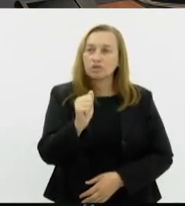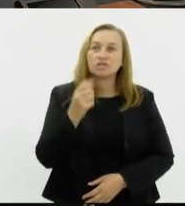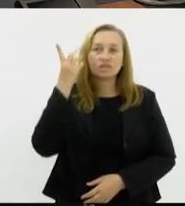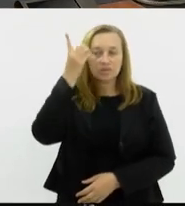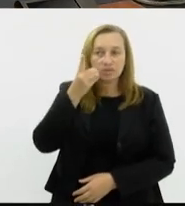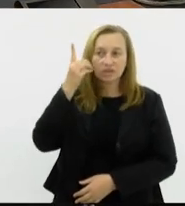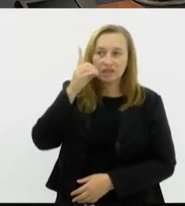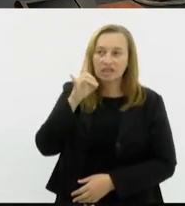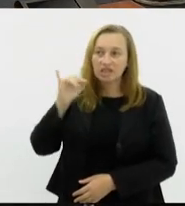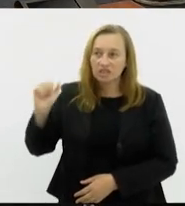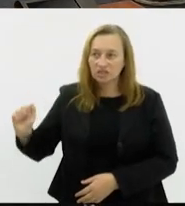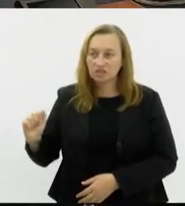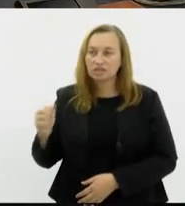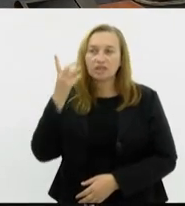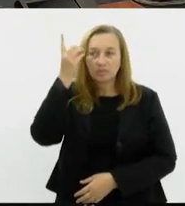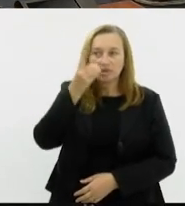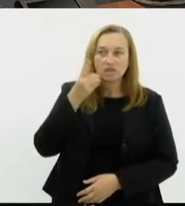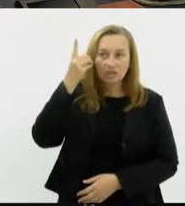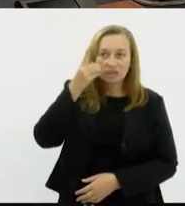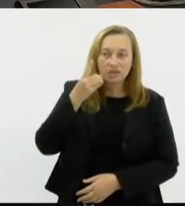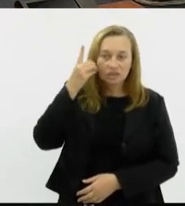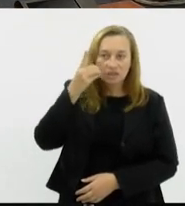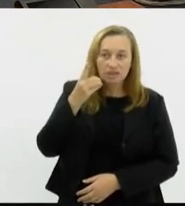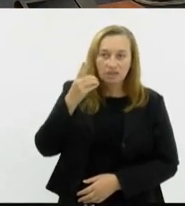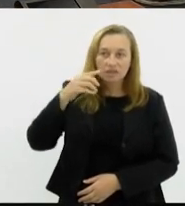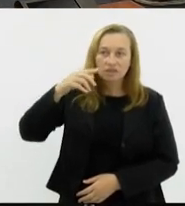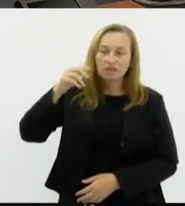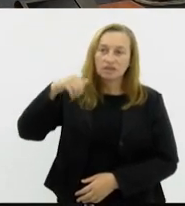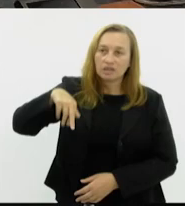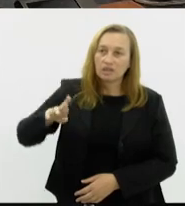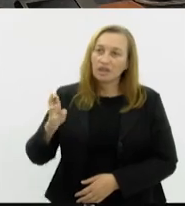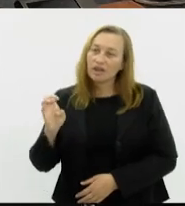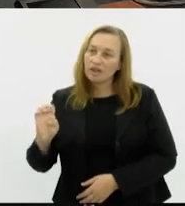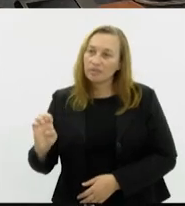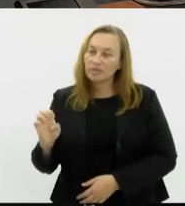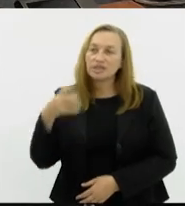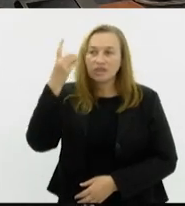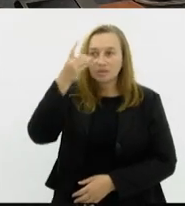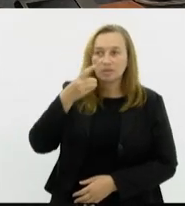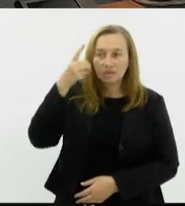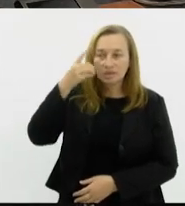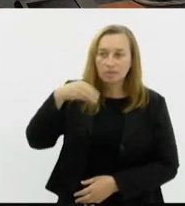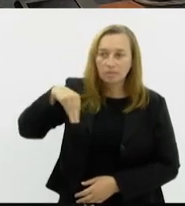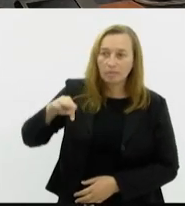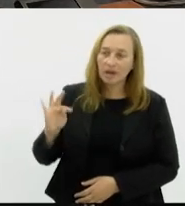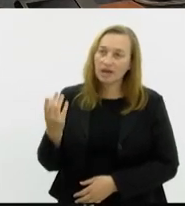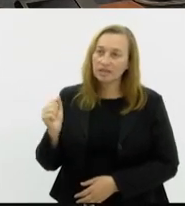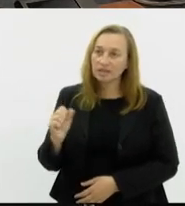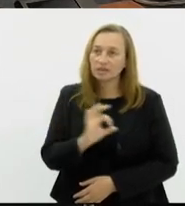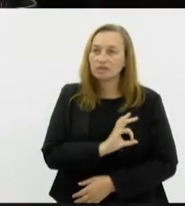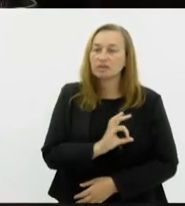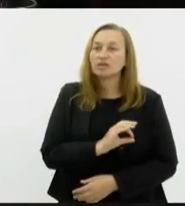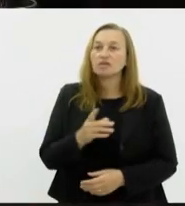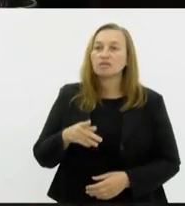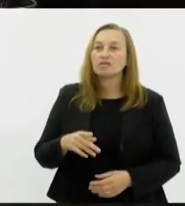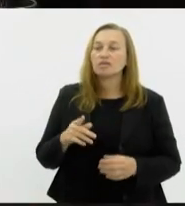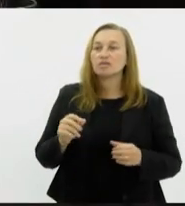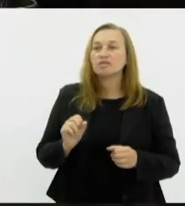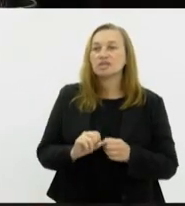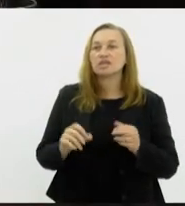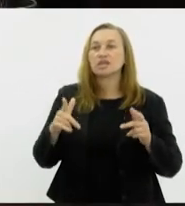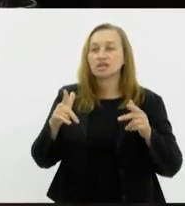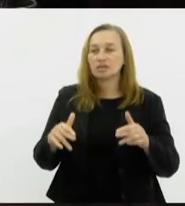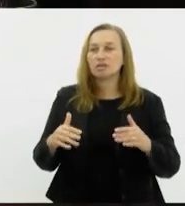deputada Índia Armelau, deputado Guilherme Delaroy, deputada Marta Rocha, vou fazer o mesmo procedimento,